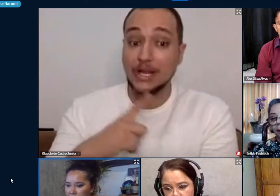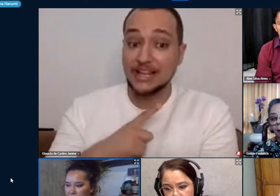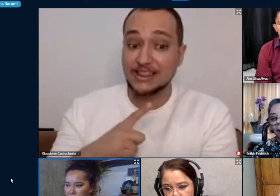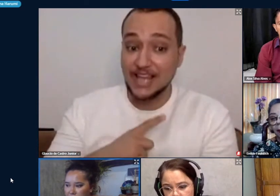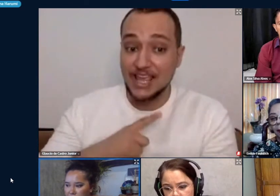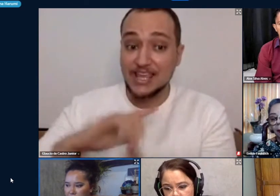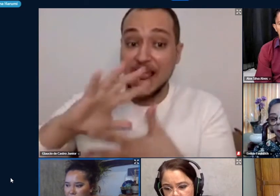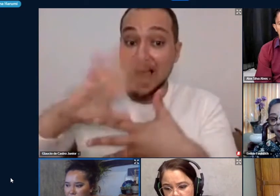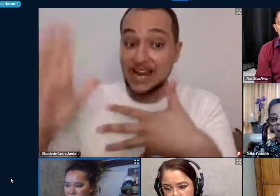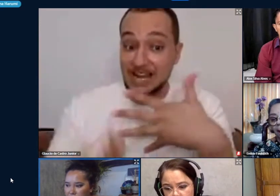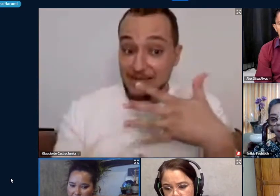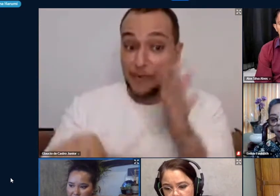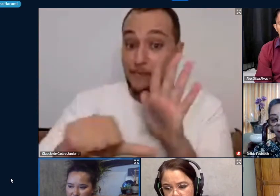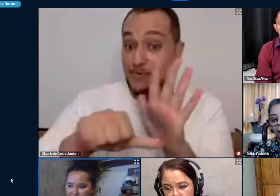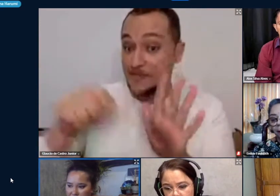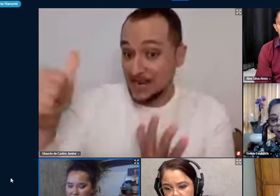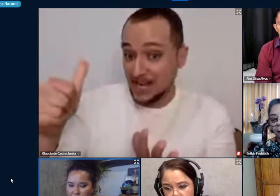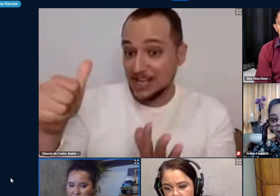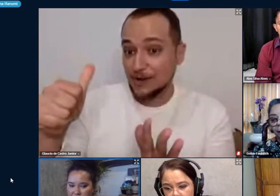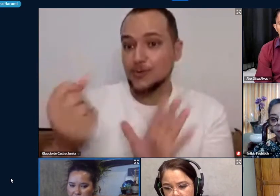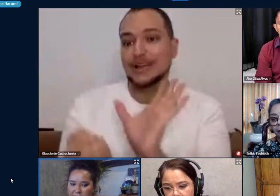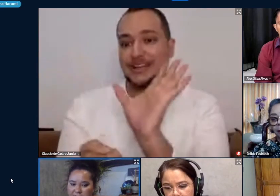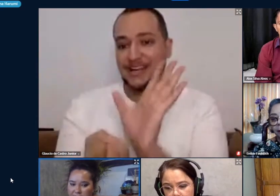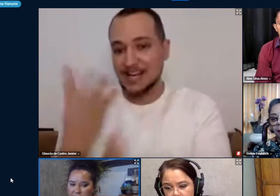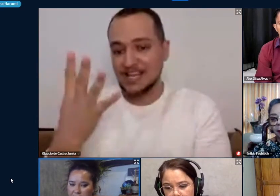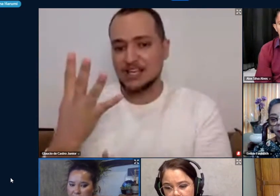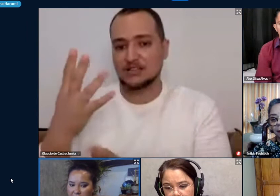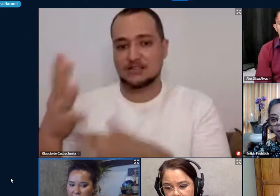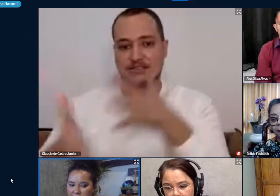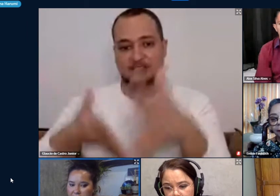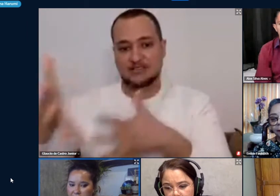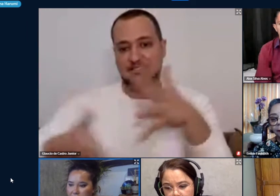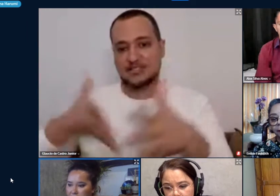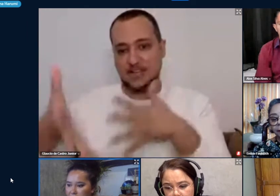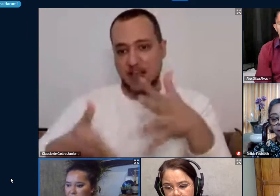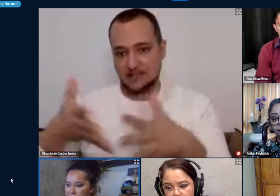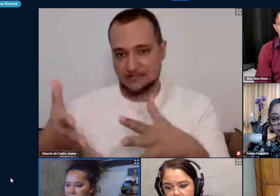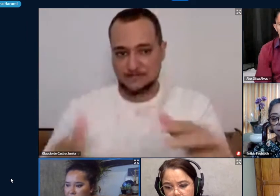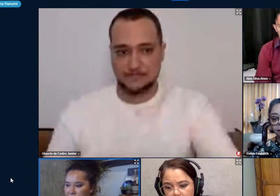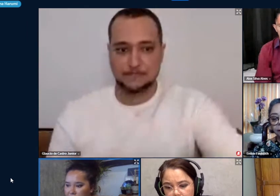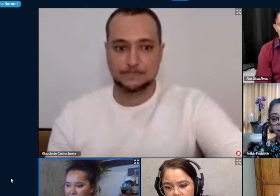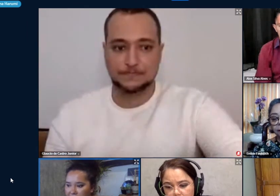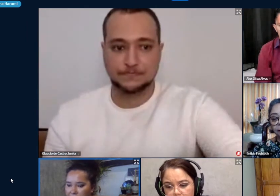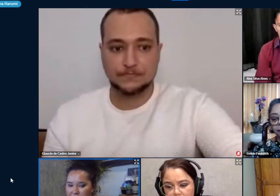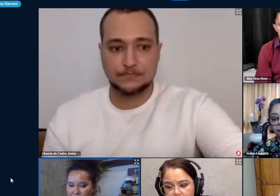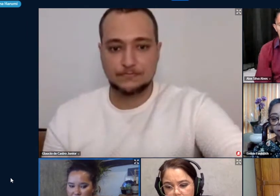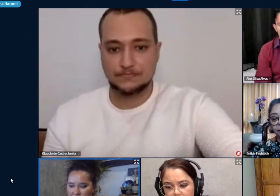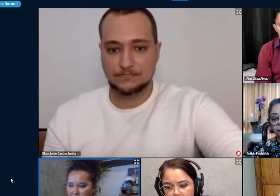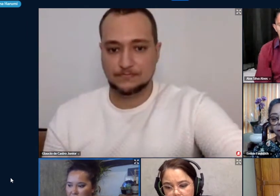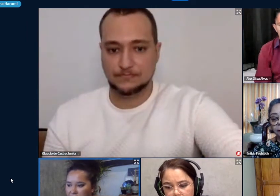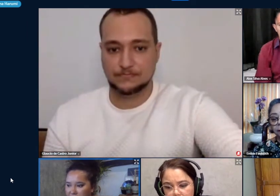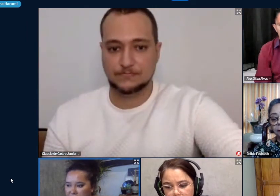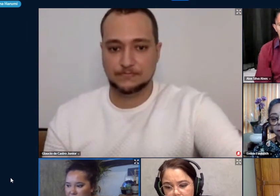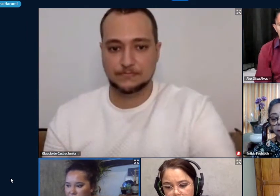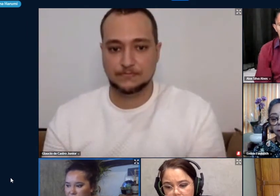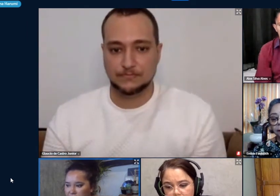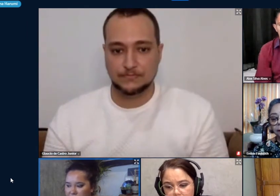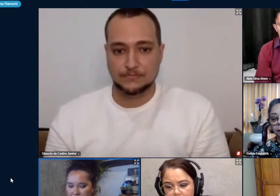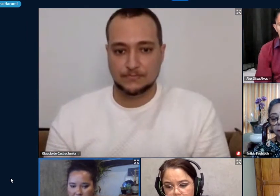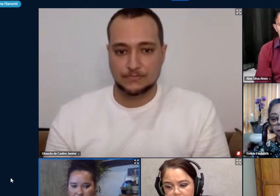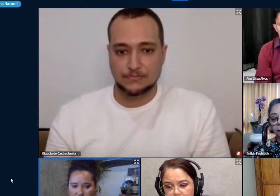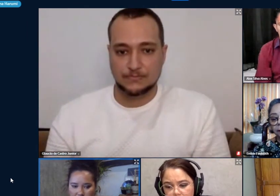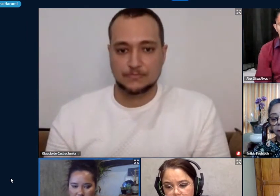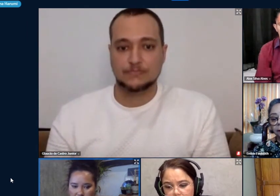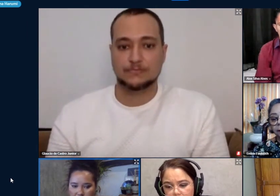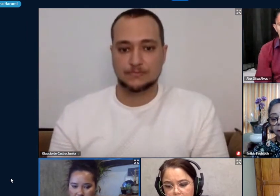e surdos proficientes em língua brasileira de sinais, sendo que a maioria tinha formação de